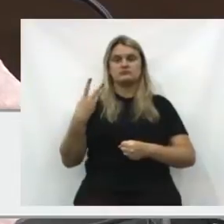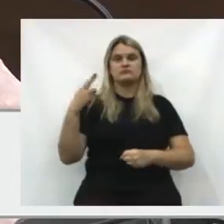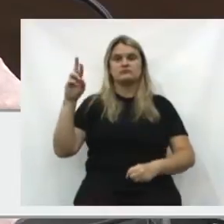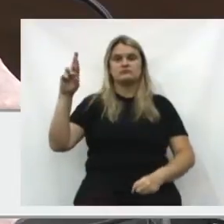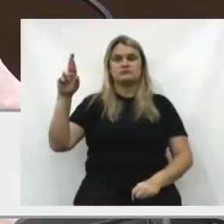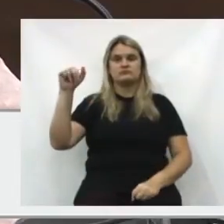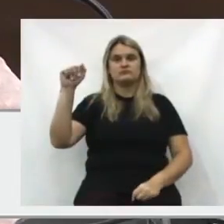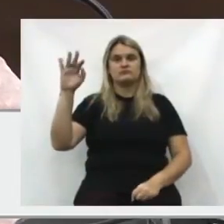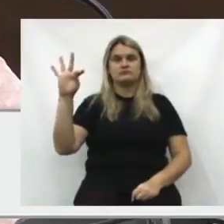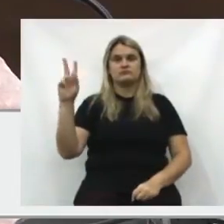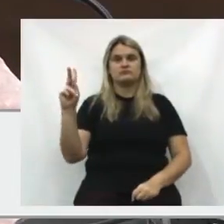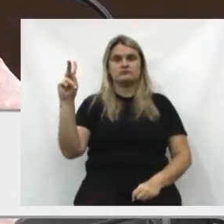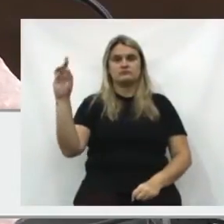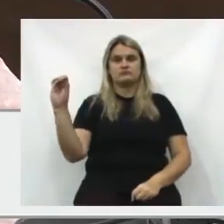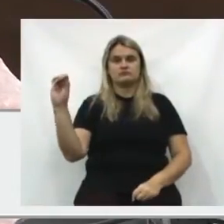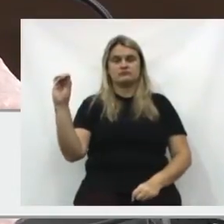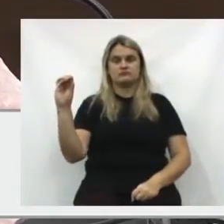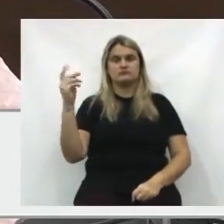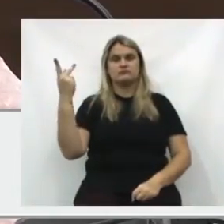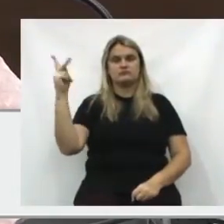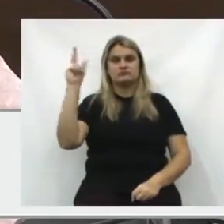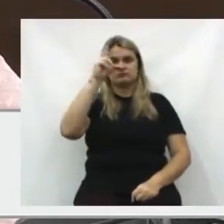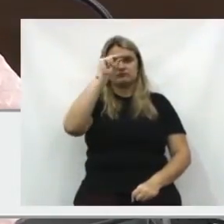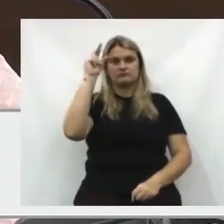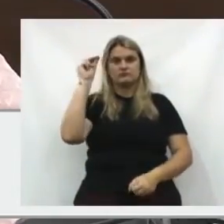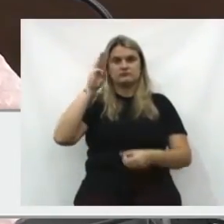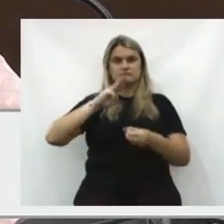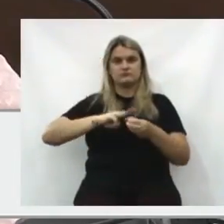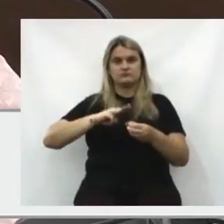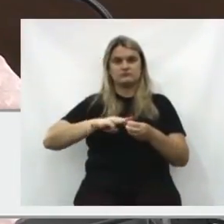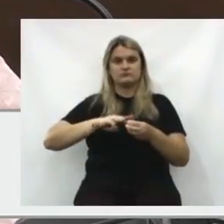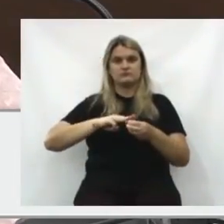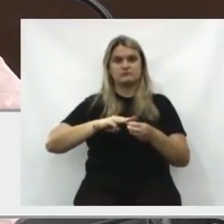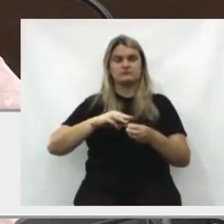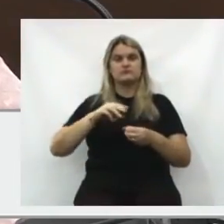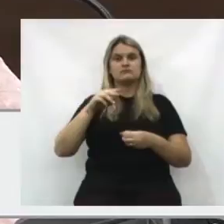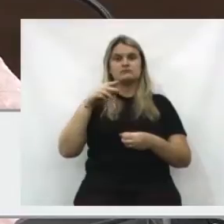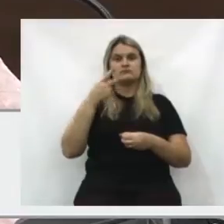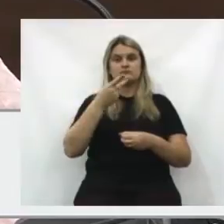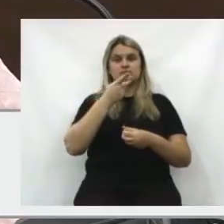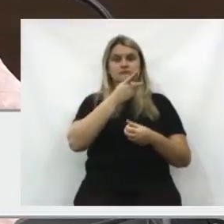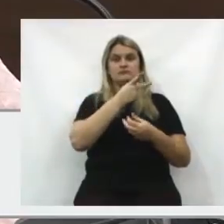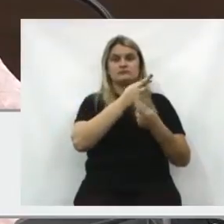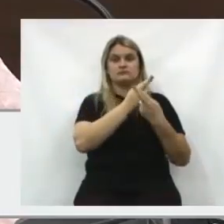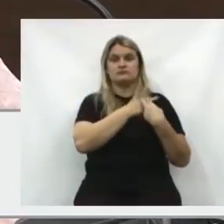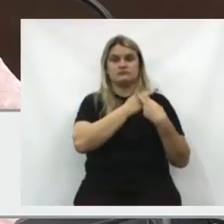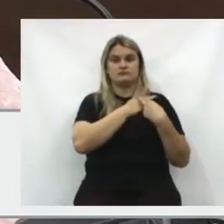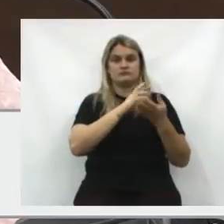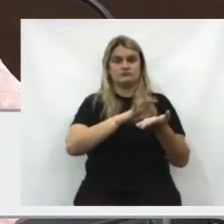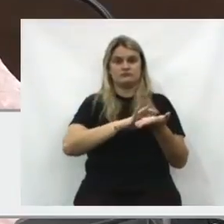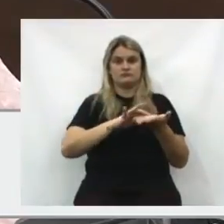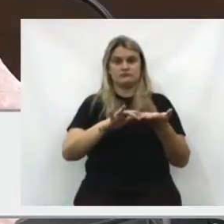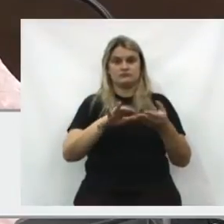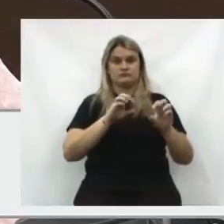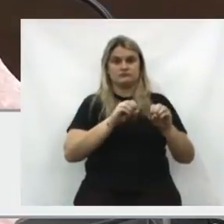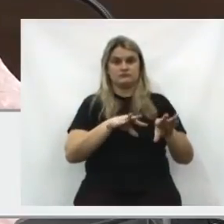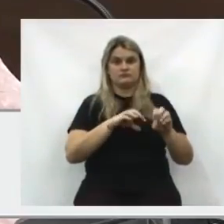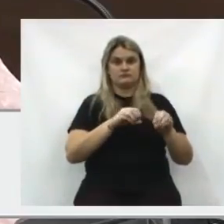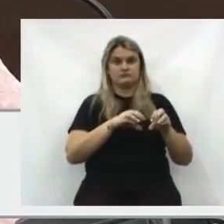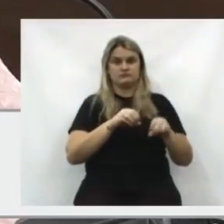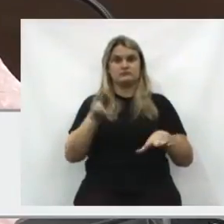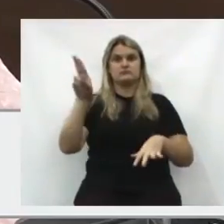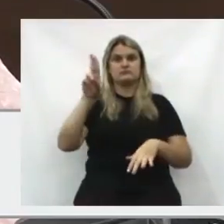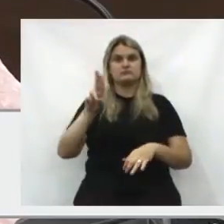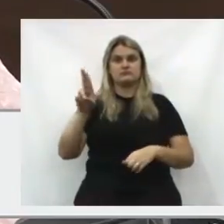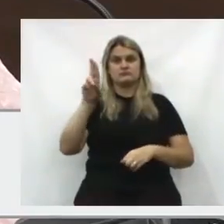34/2017, do vereador Valdecir José Rático, ao senhor prefeito municipal para que determine a Secretaria